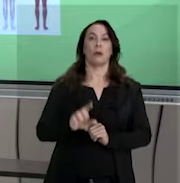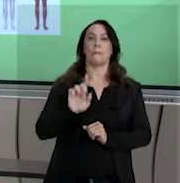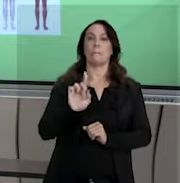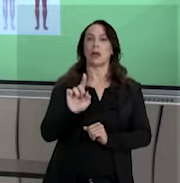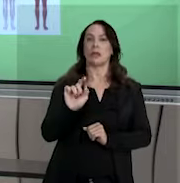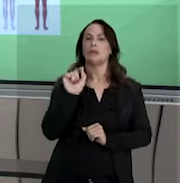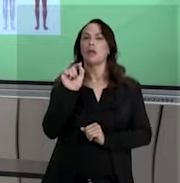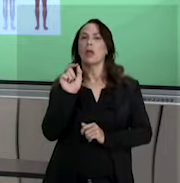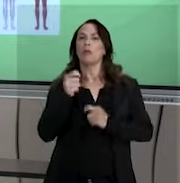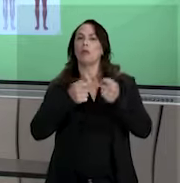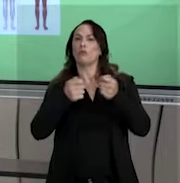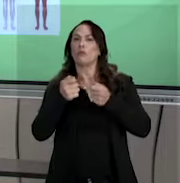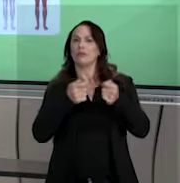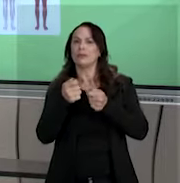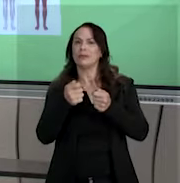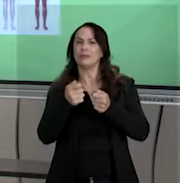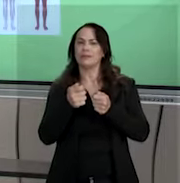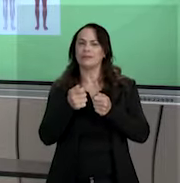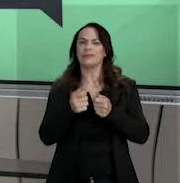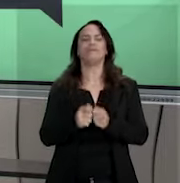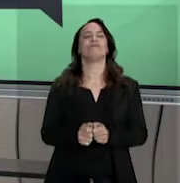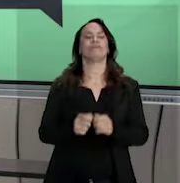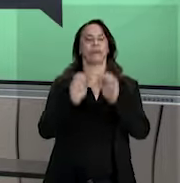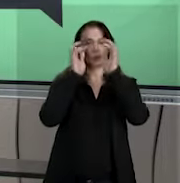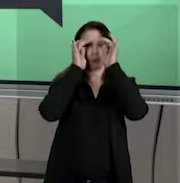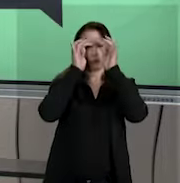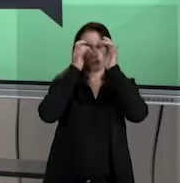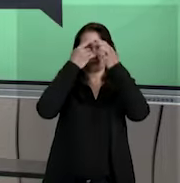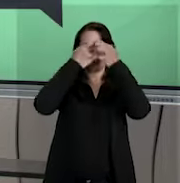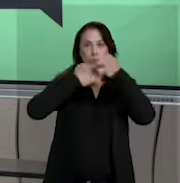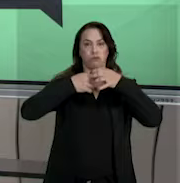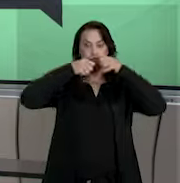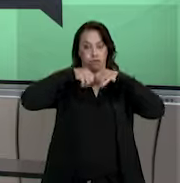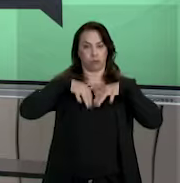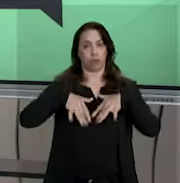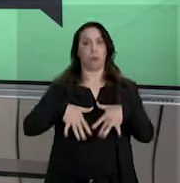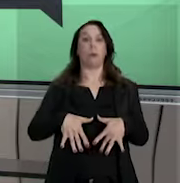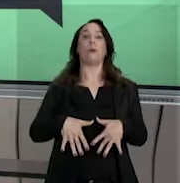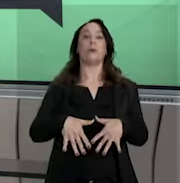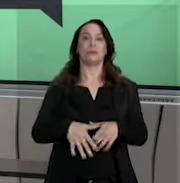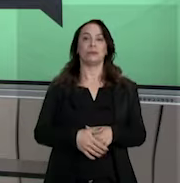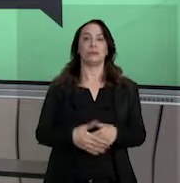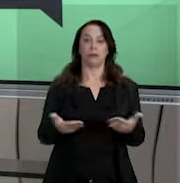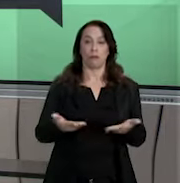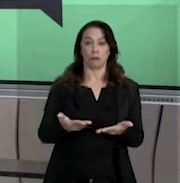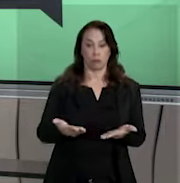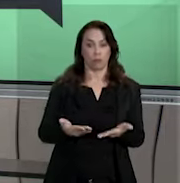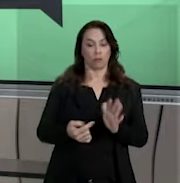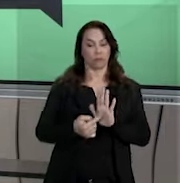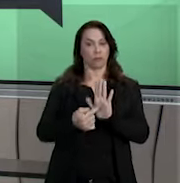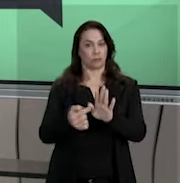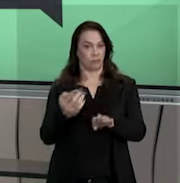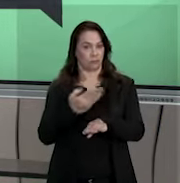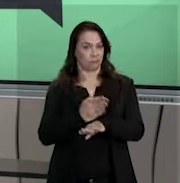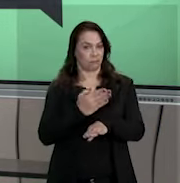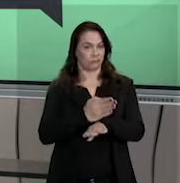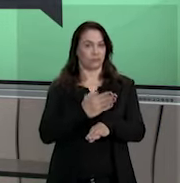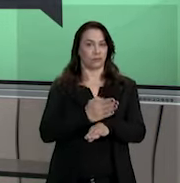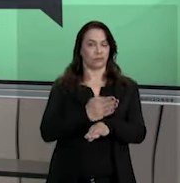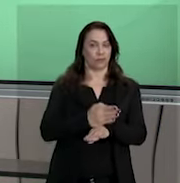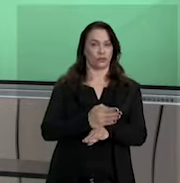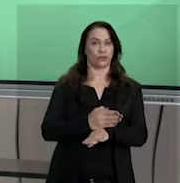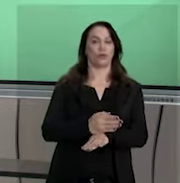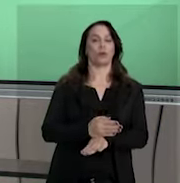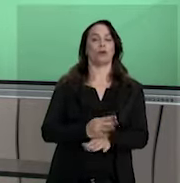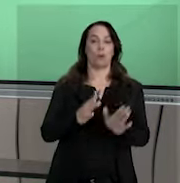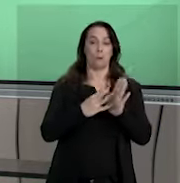por quem? Por esse sistema nervoso central aqui. Então, vamos agora para a prática. Tem um modelinho para vocês